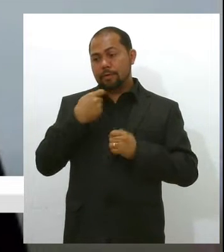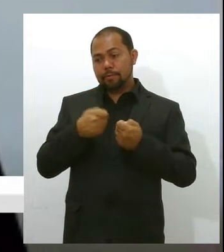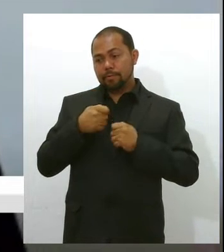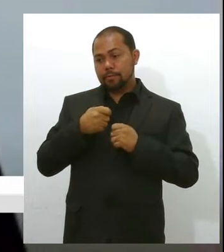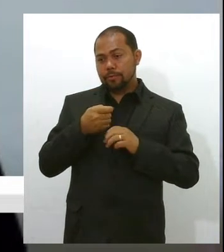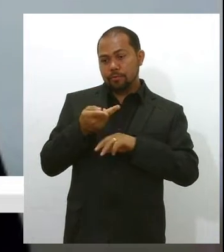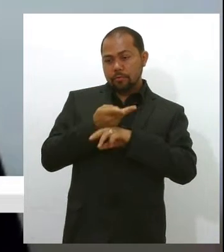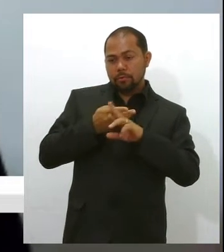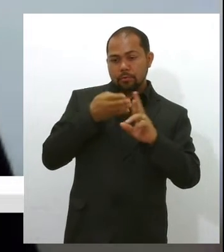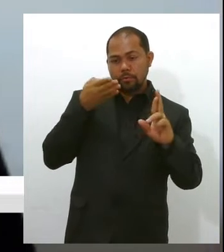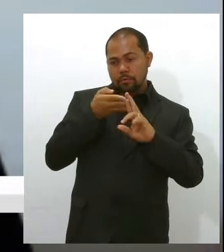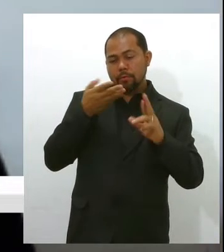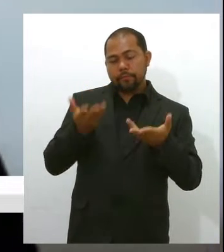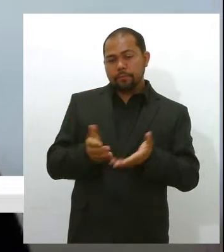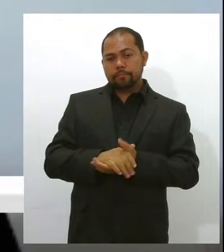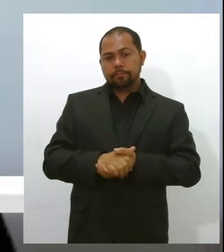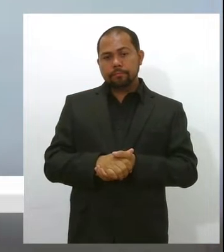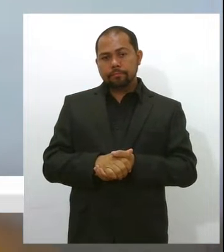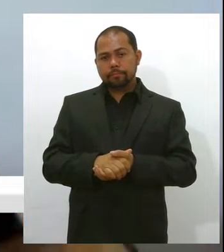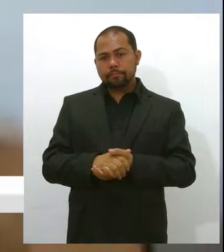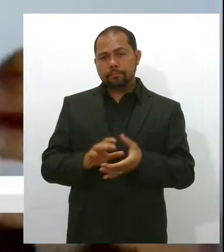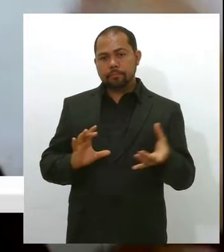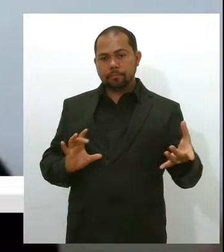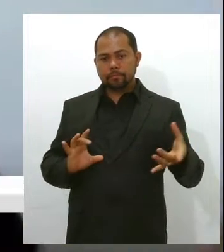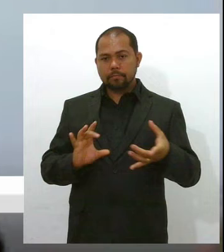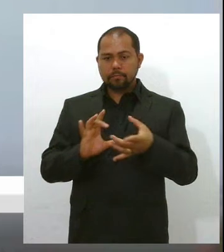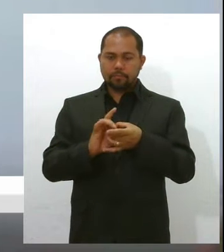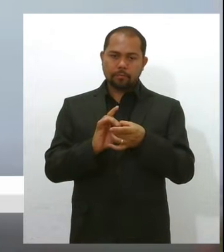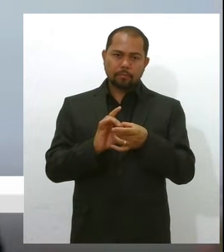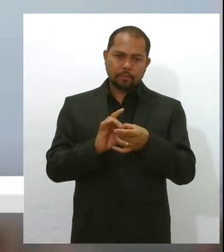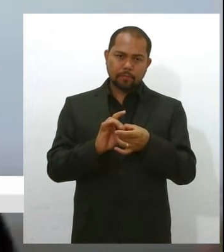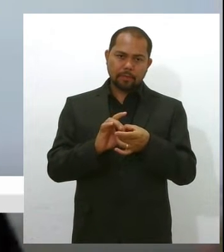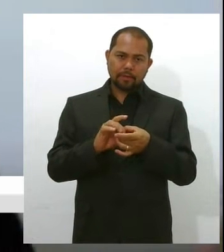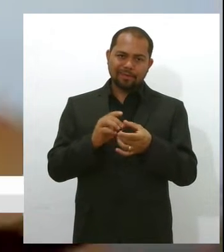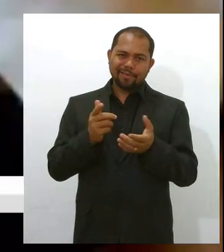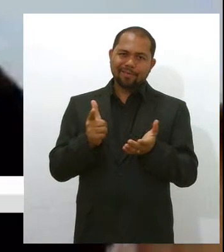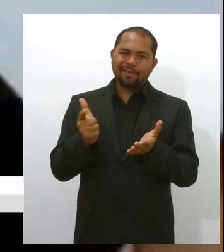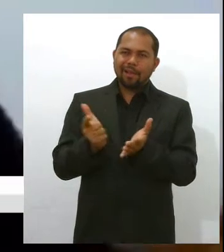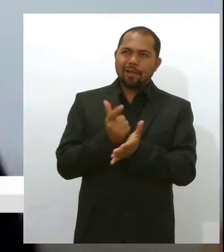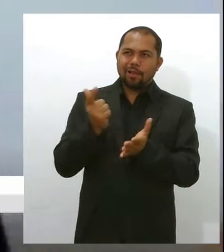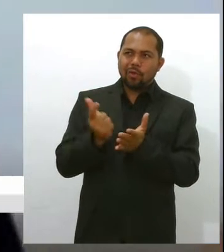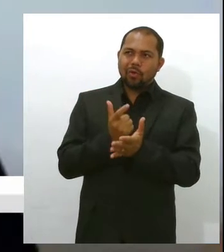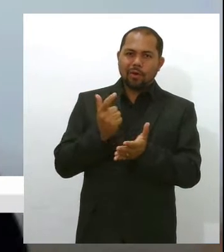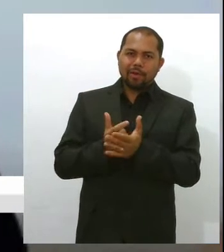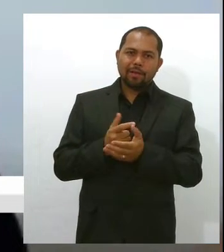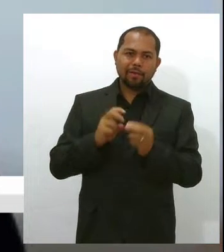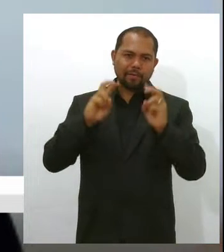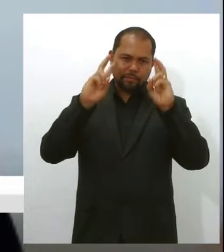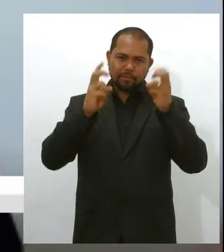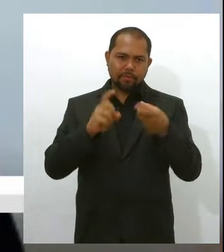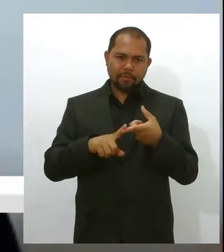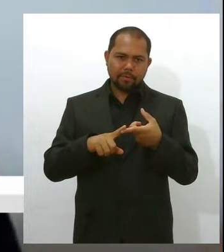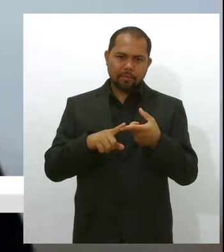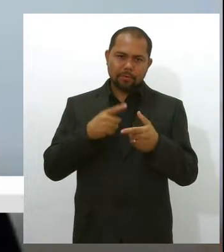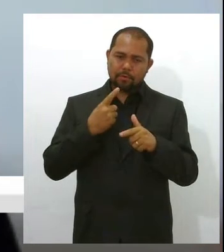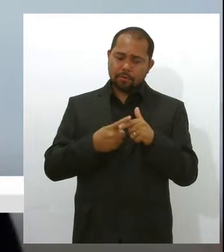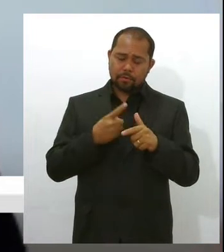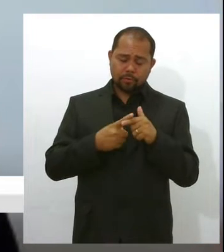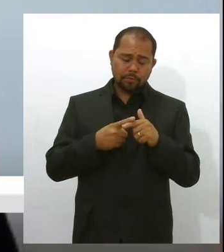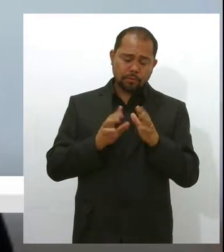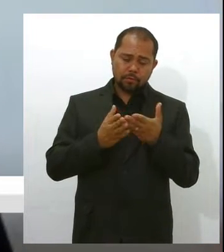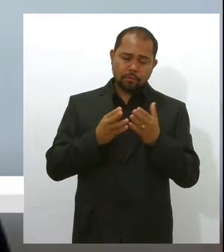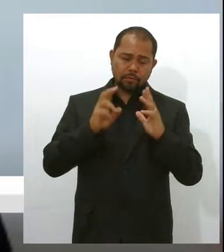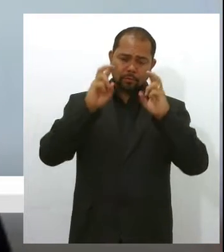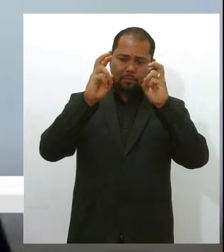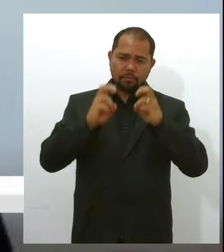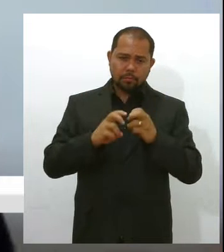gente, não quer dizer que o livro acaba sendo monotemático, não é, porque até porque os temas são diversos, mas também as realidades